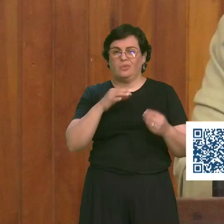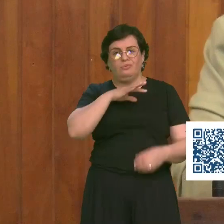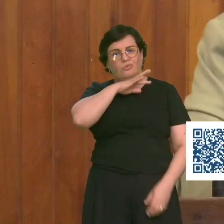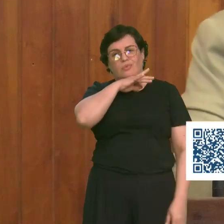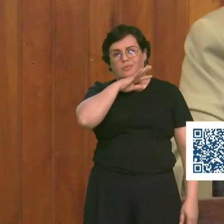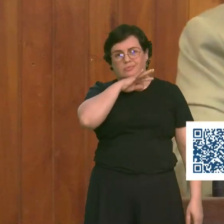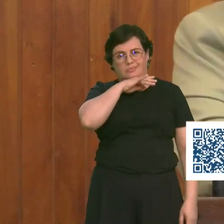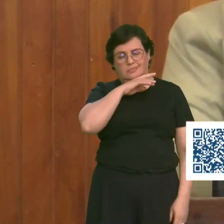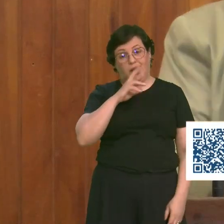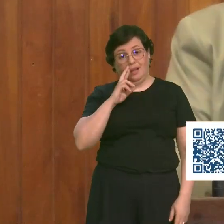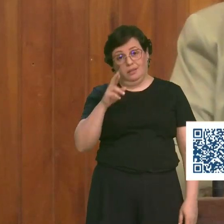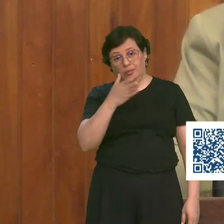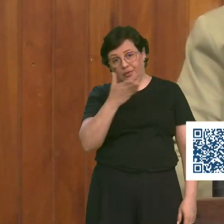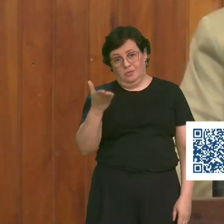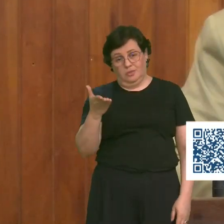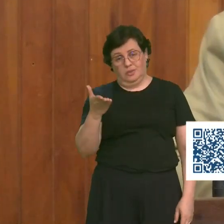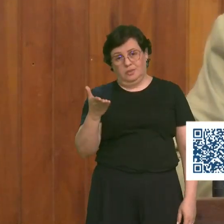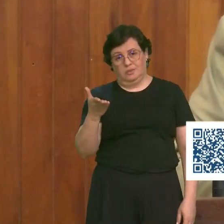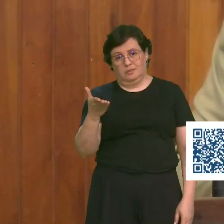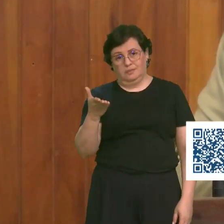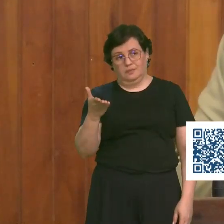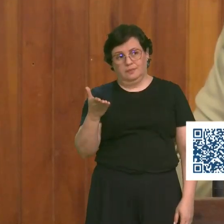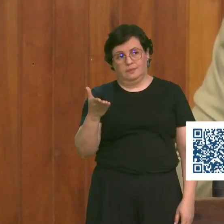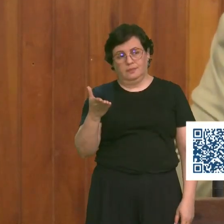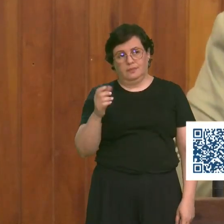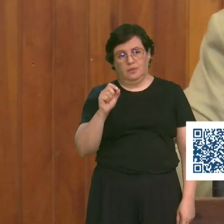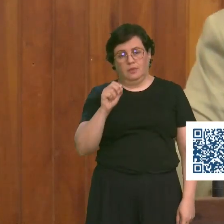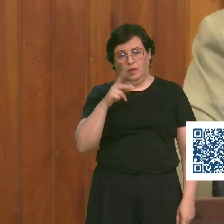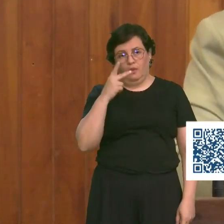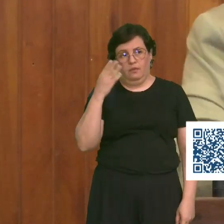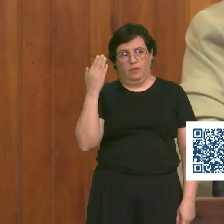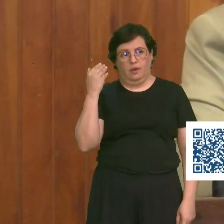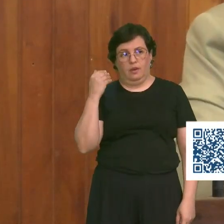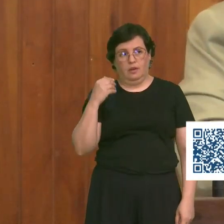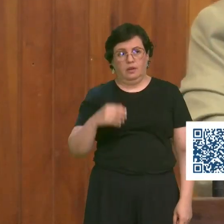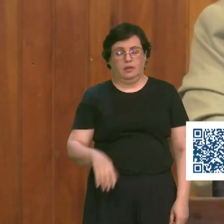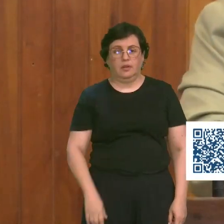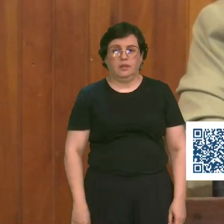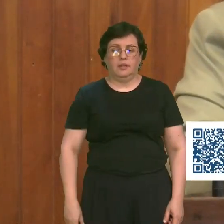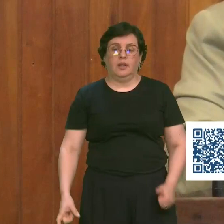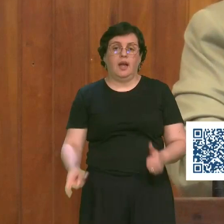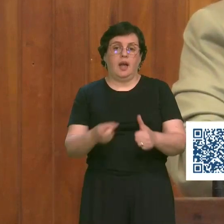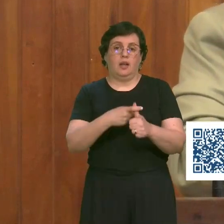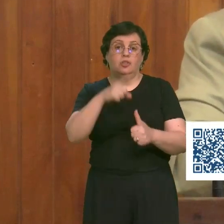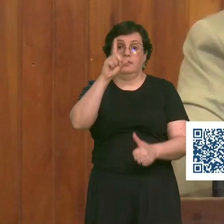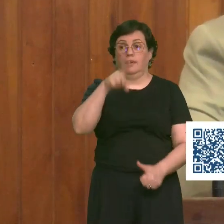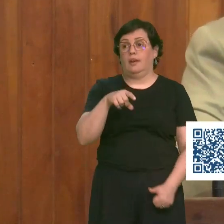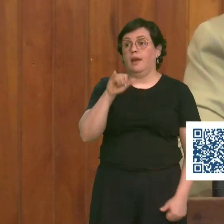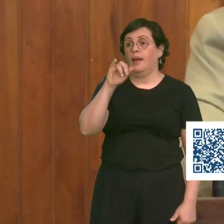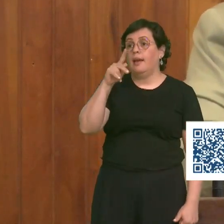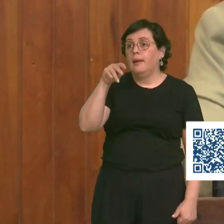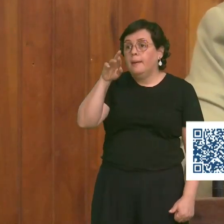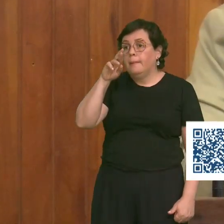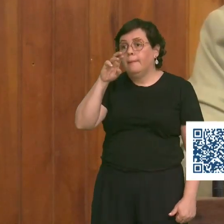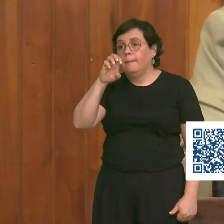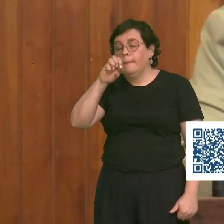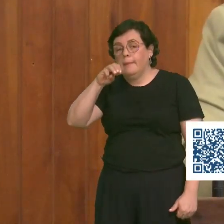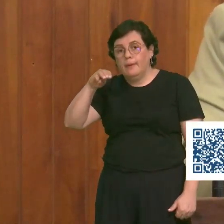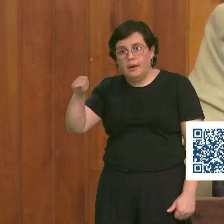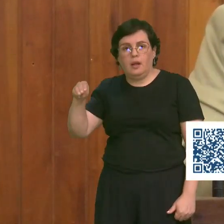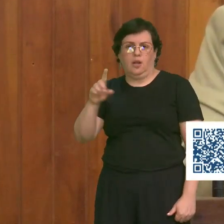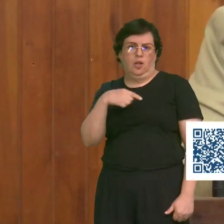e o resultado é esse que eu disse aqui tá bom a dívida do iprem Nós somos o que